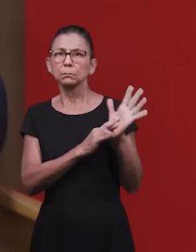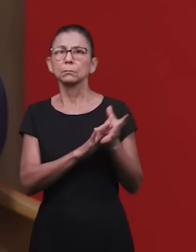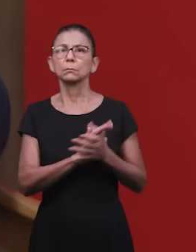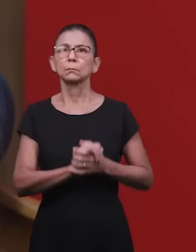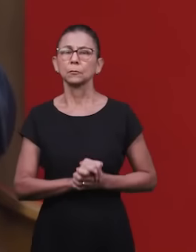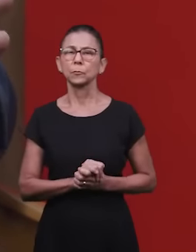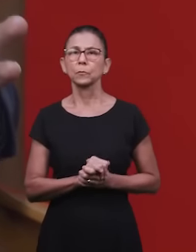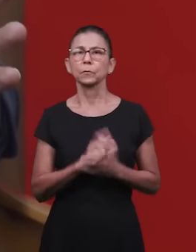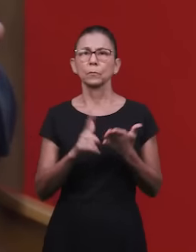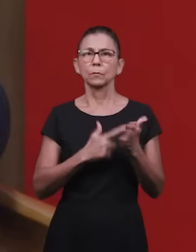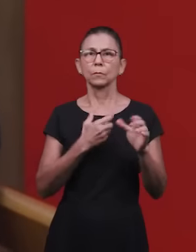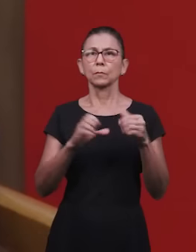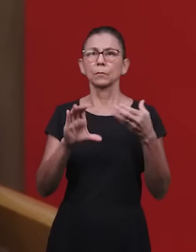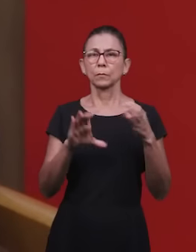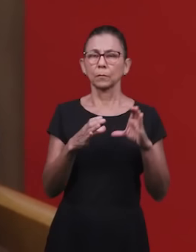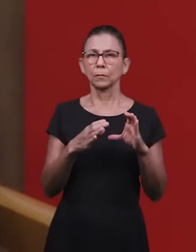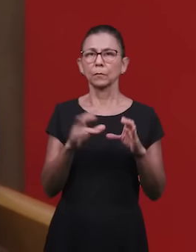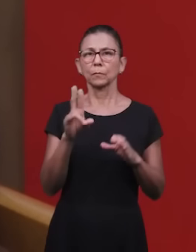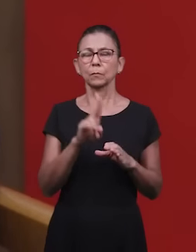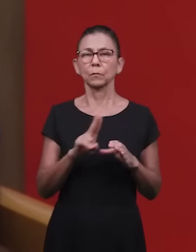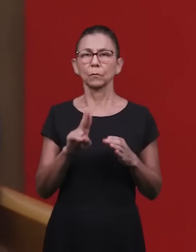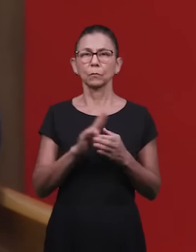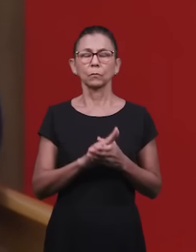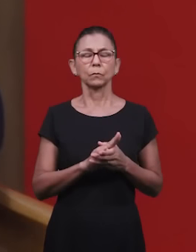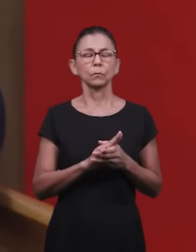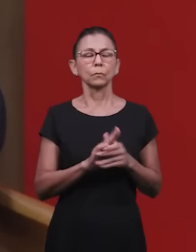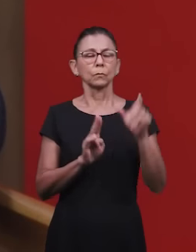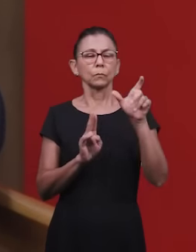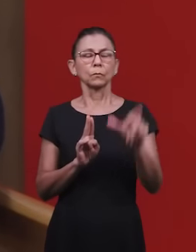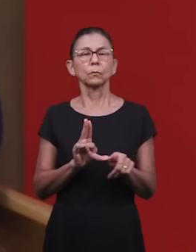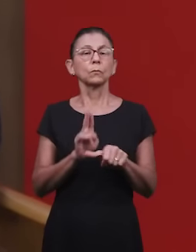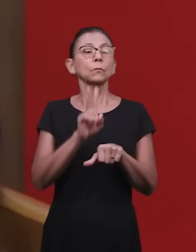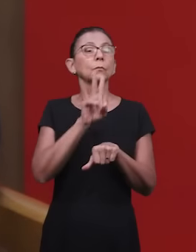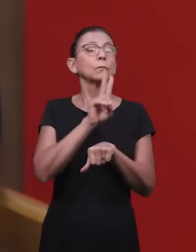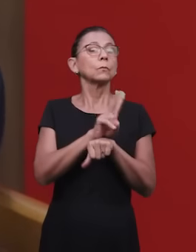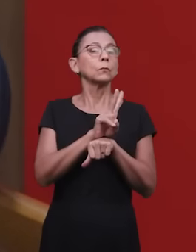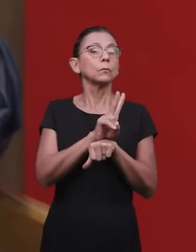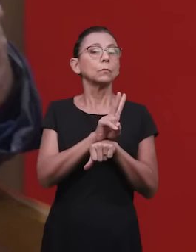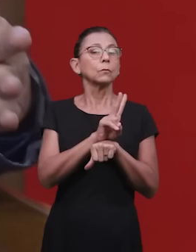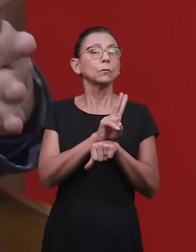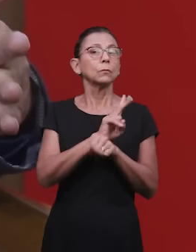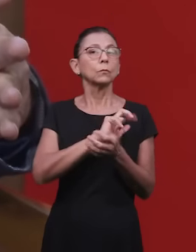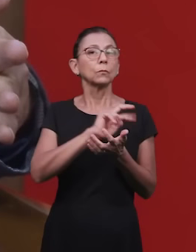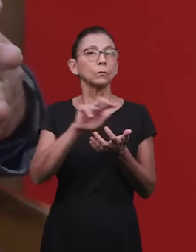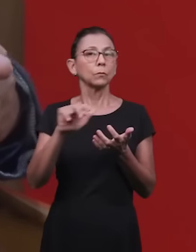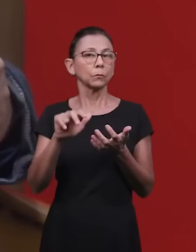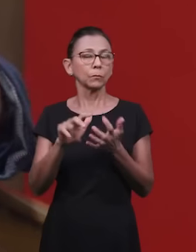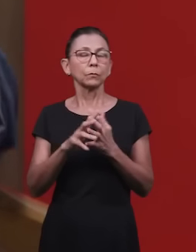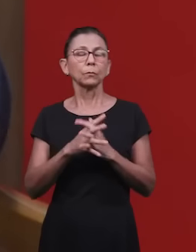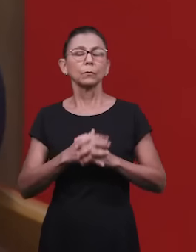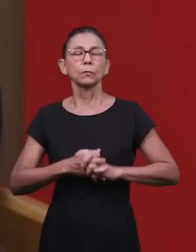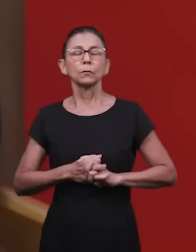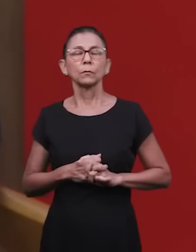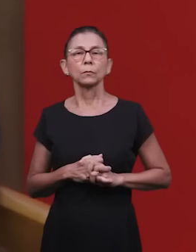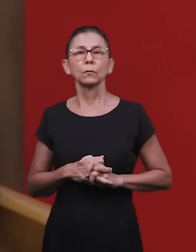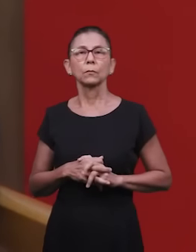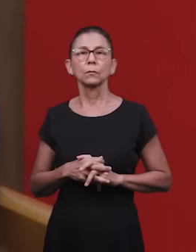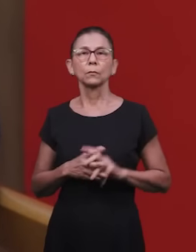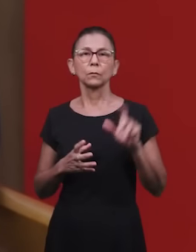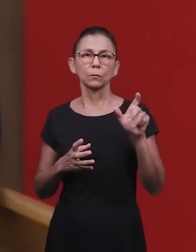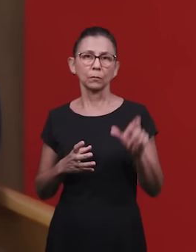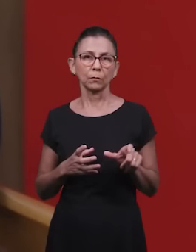de uma ocasião, como você já disse, como aqueles que profeticamente teriam a função